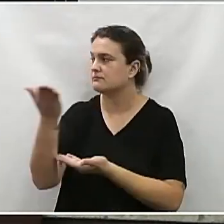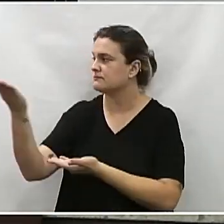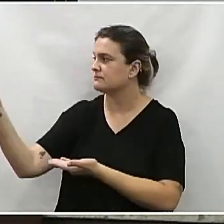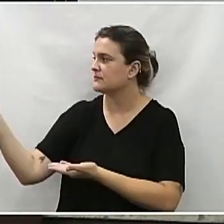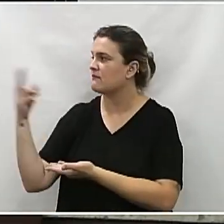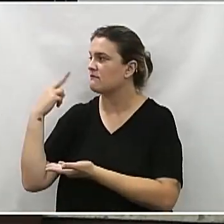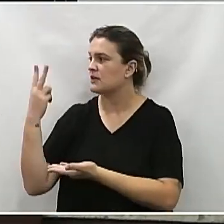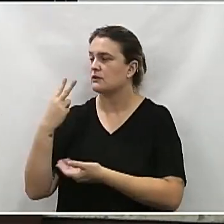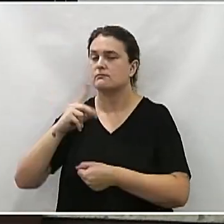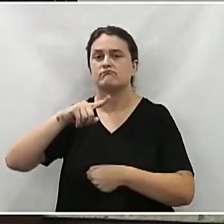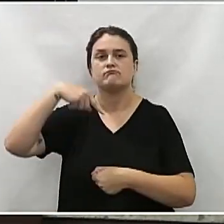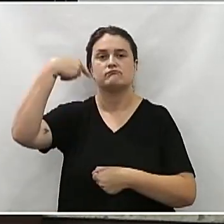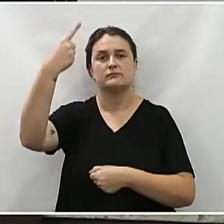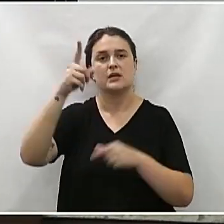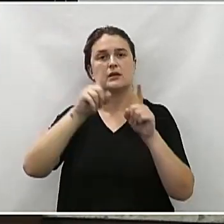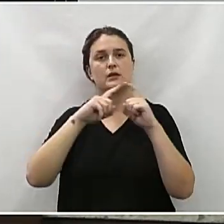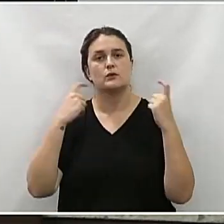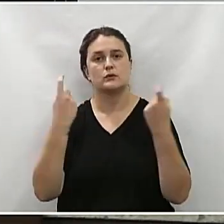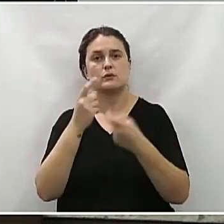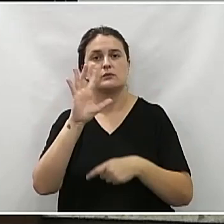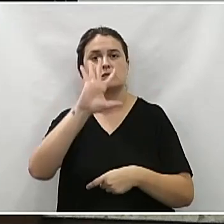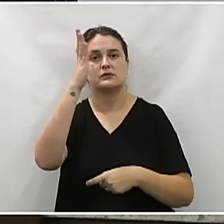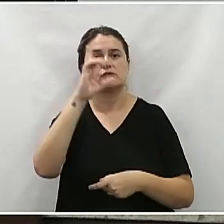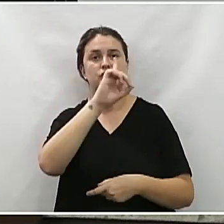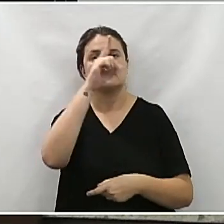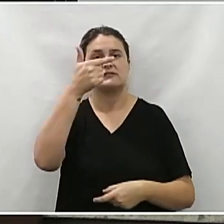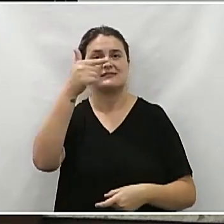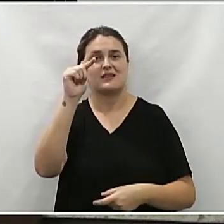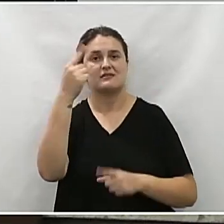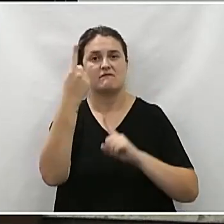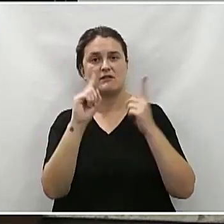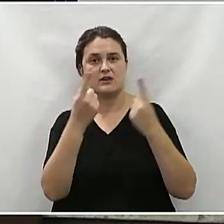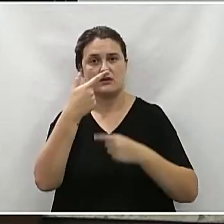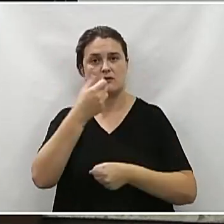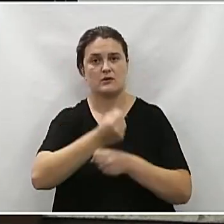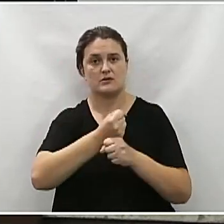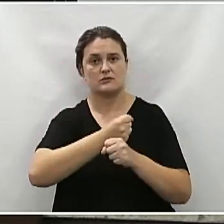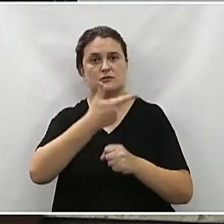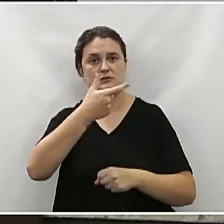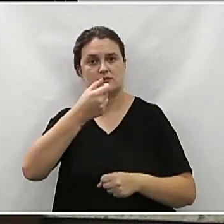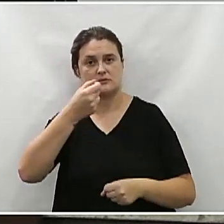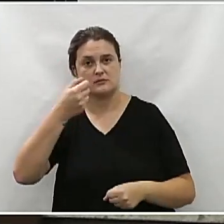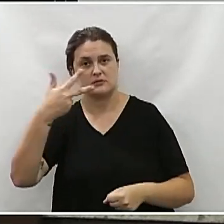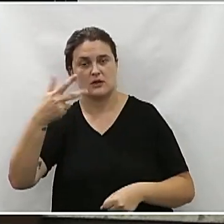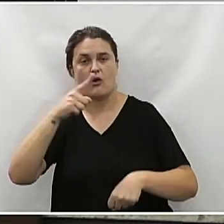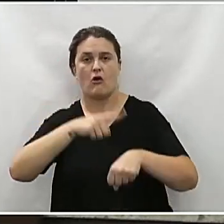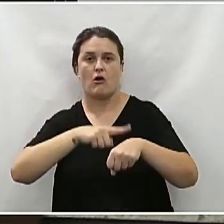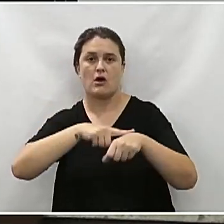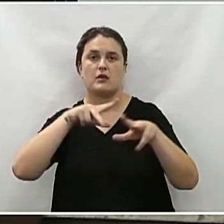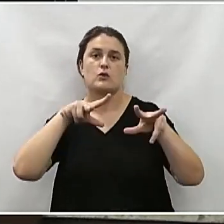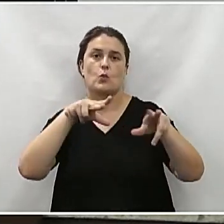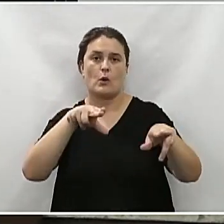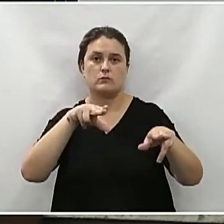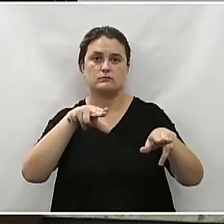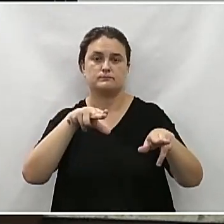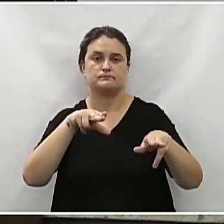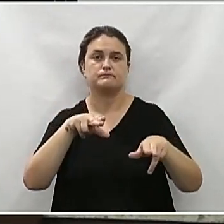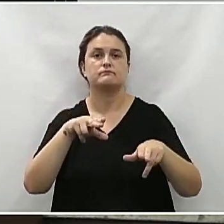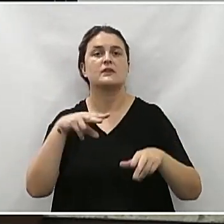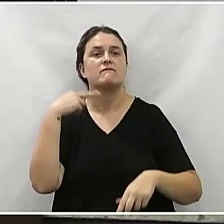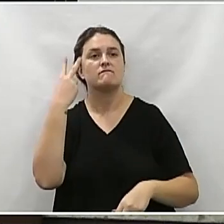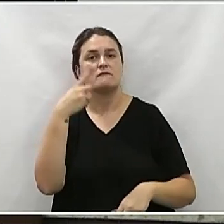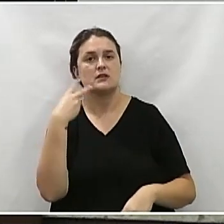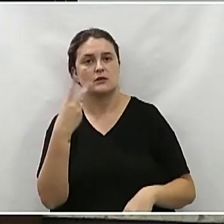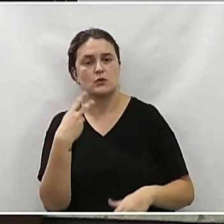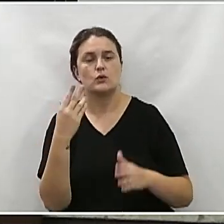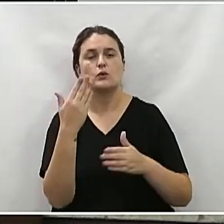vereadores a próxima reunião ordinária será no dia 27 de fevereiro de 2023 em horário regimental senhores